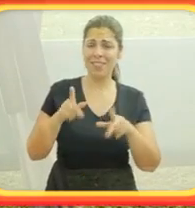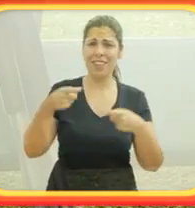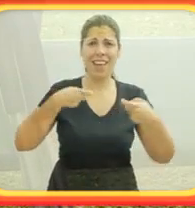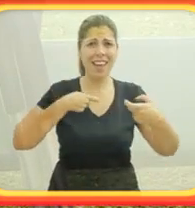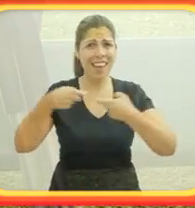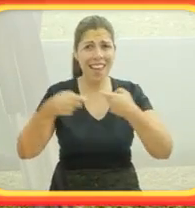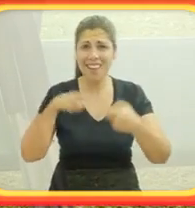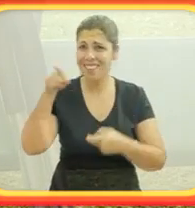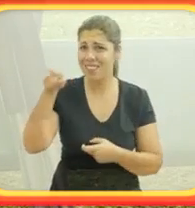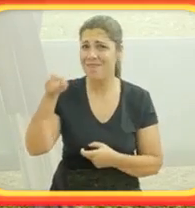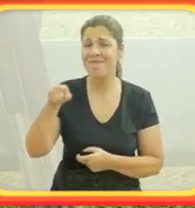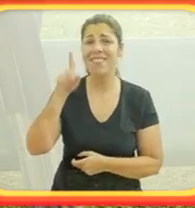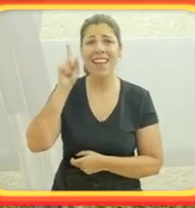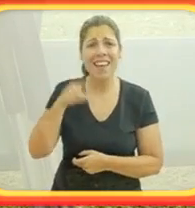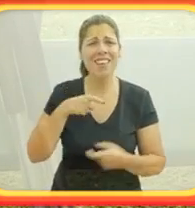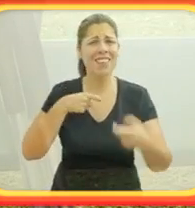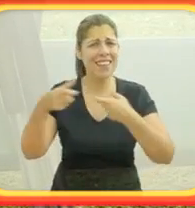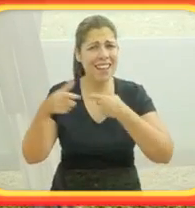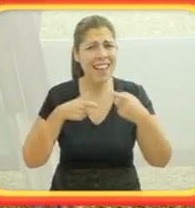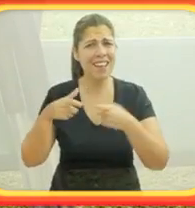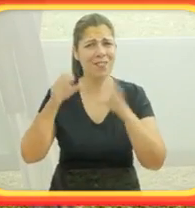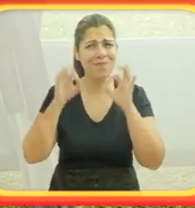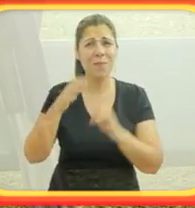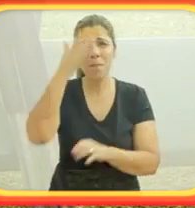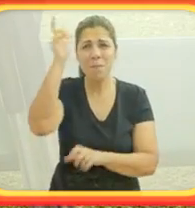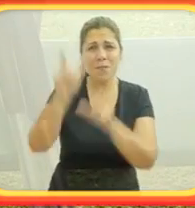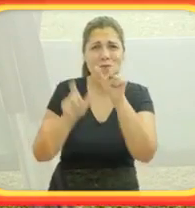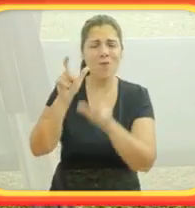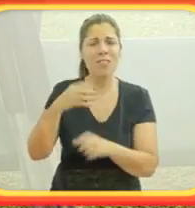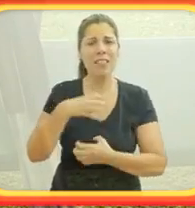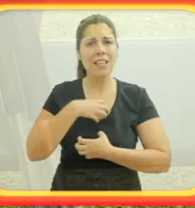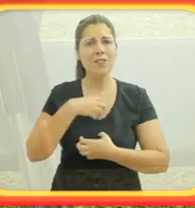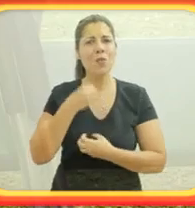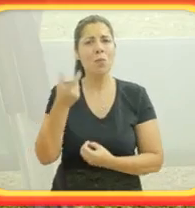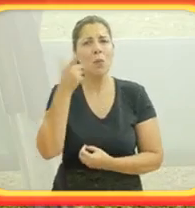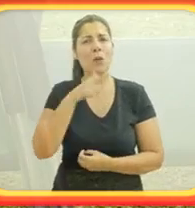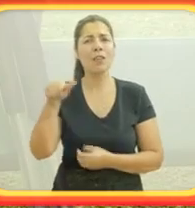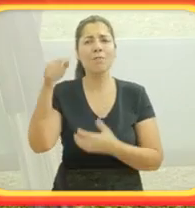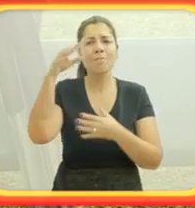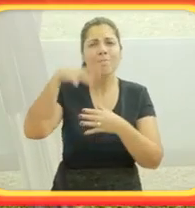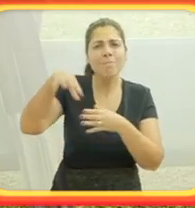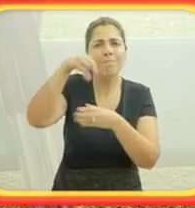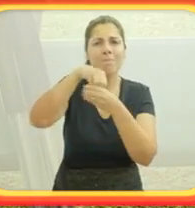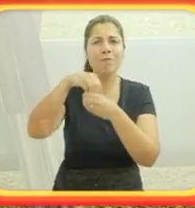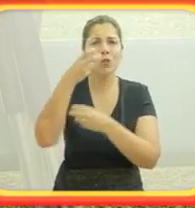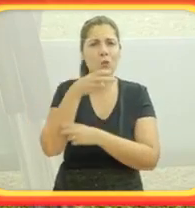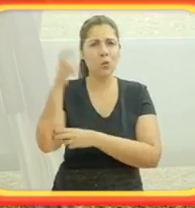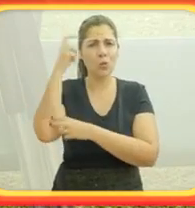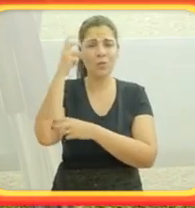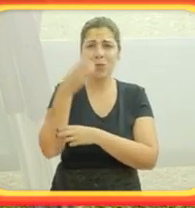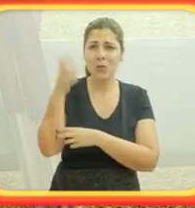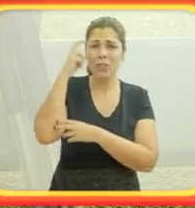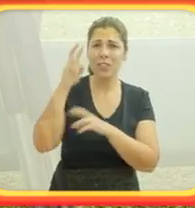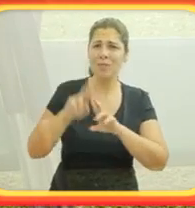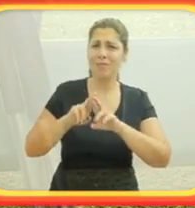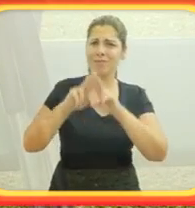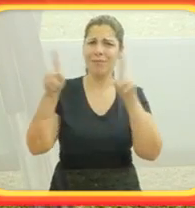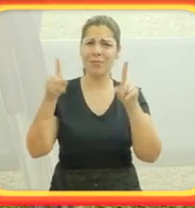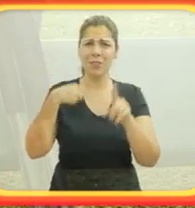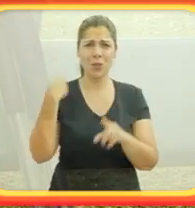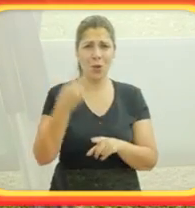cultura diferente, é uma guerra, né? E a forma com que as pessoas lidam com aquilo, as